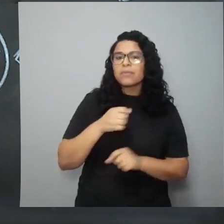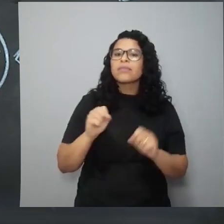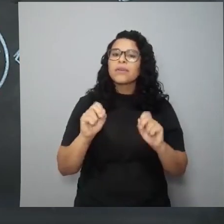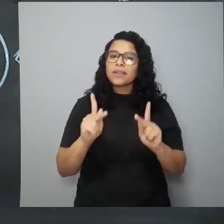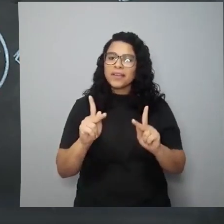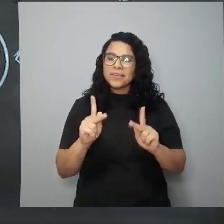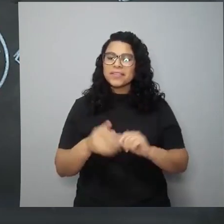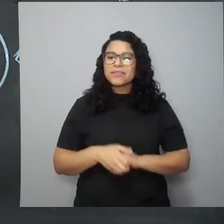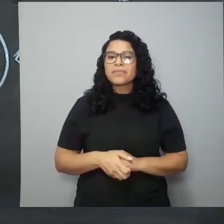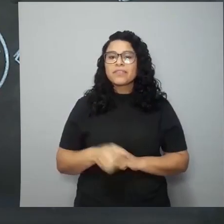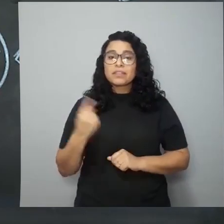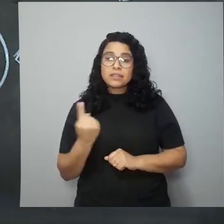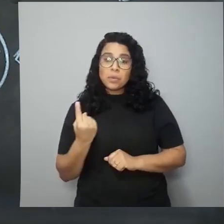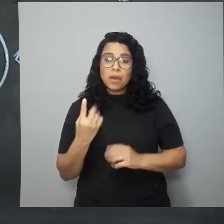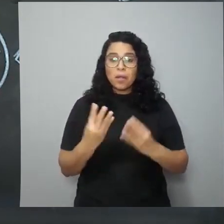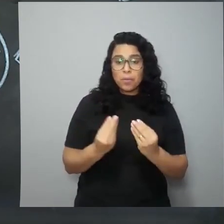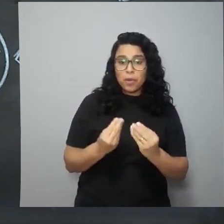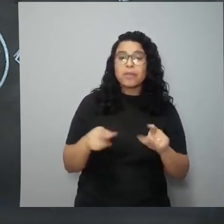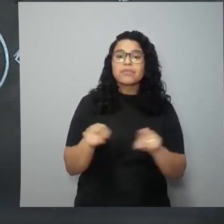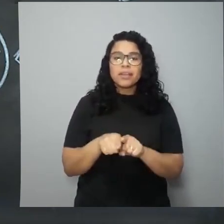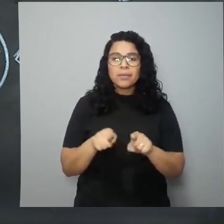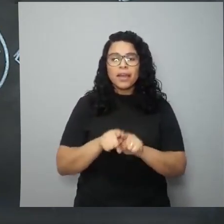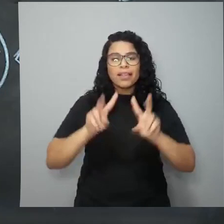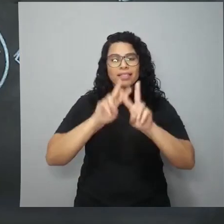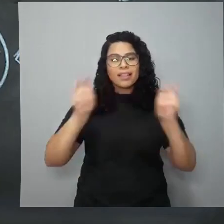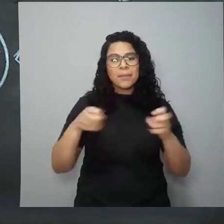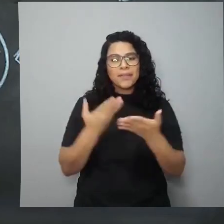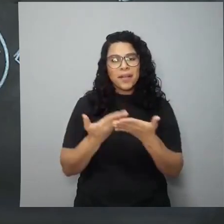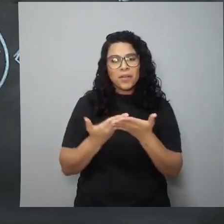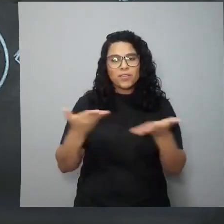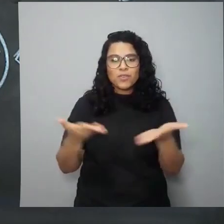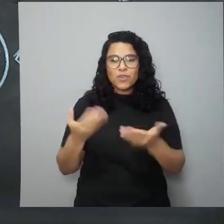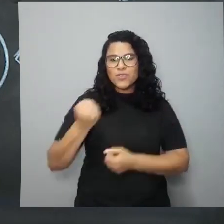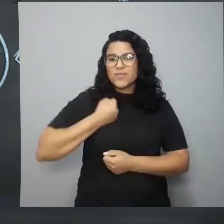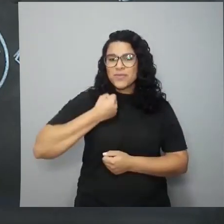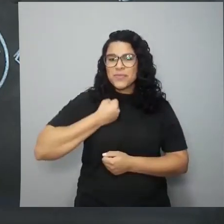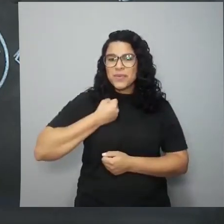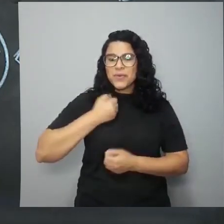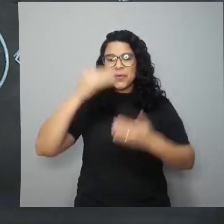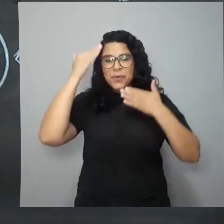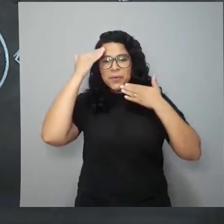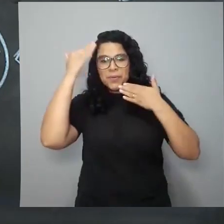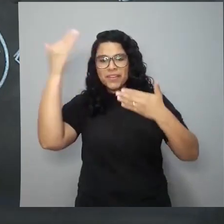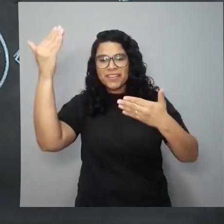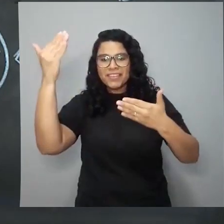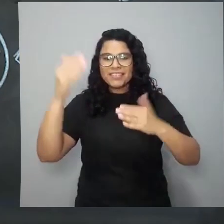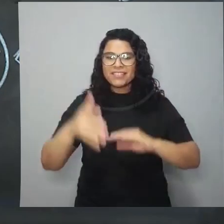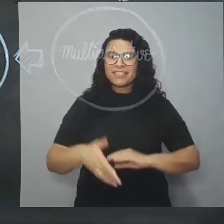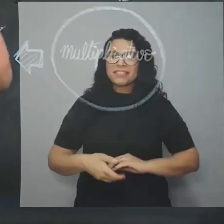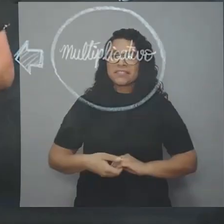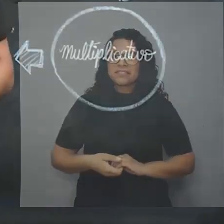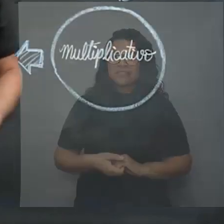feminino, ok? Singular e plural também, não esquece. Esse foi o tema da aula de hoje, ok? Numeral. Muito